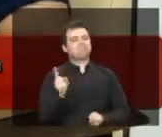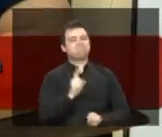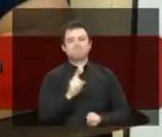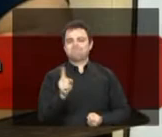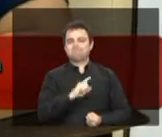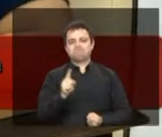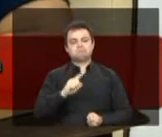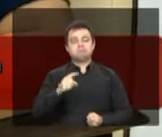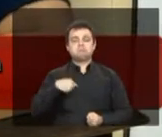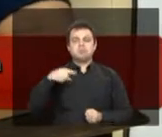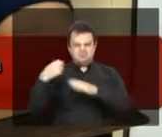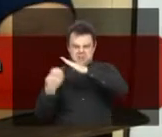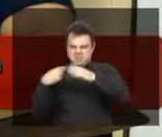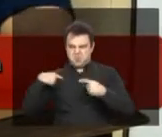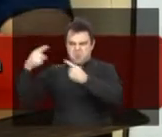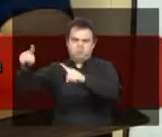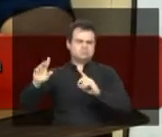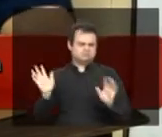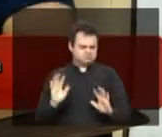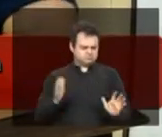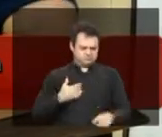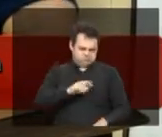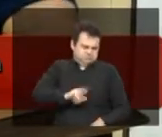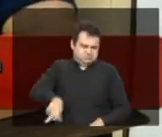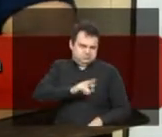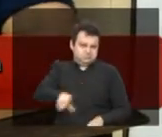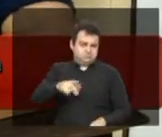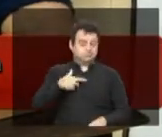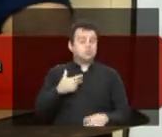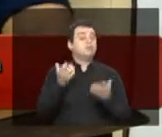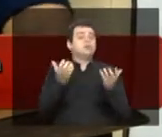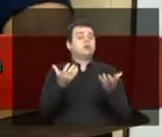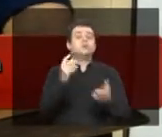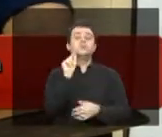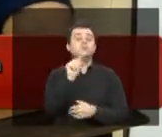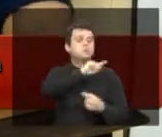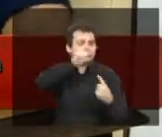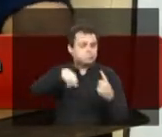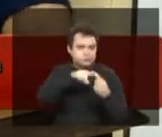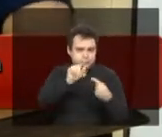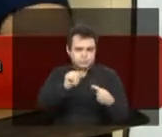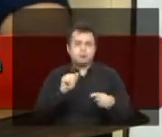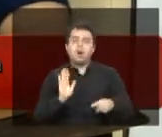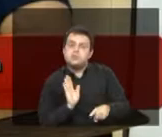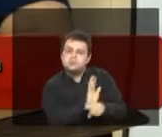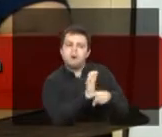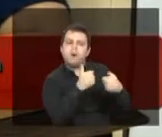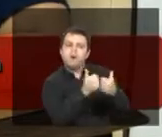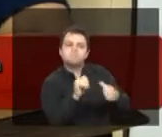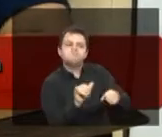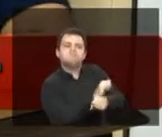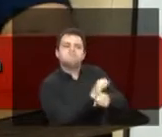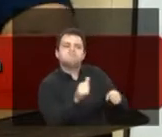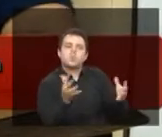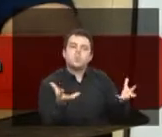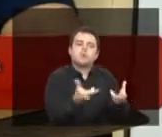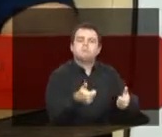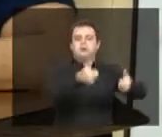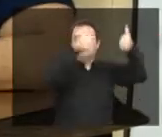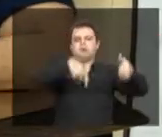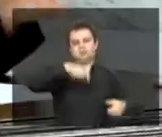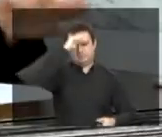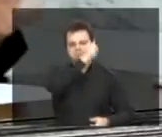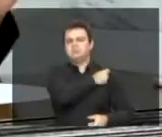usuários. Não sou contra as empresas. O que eu sou a favor é que venham melhorar muito mais a qualidade do transporte público em Rio